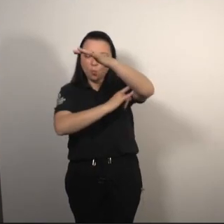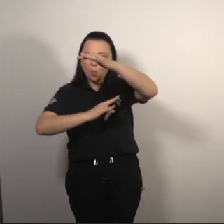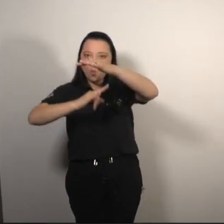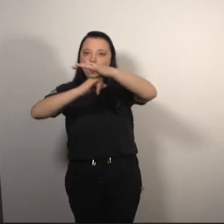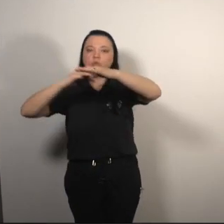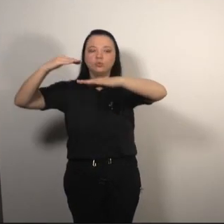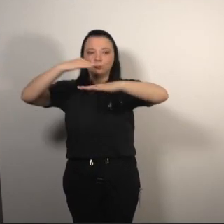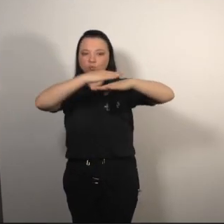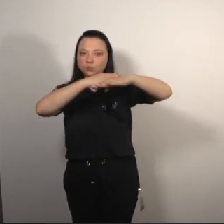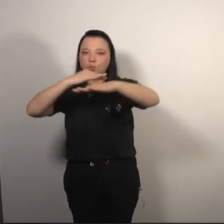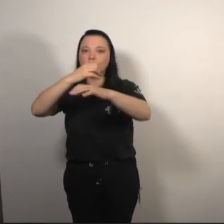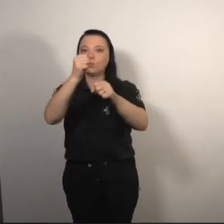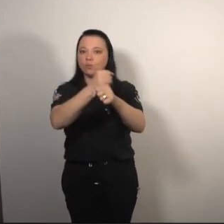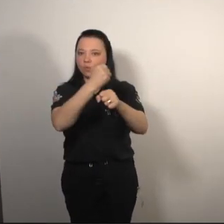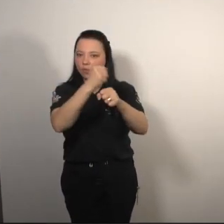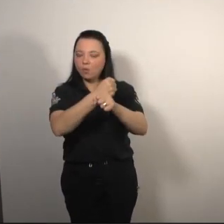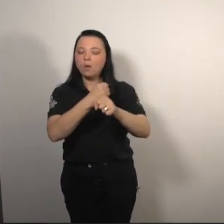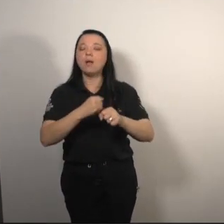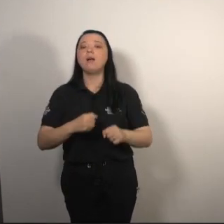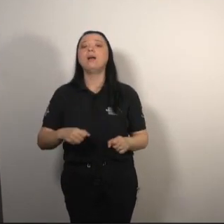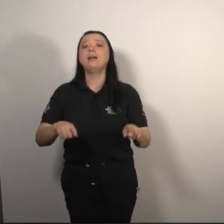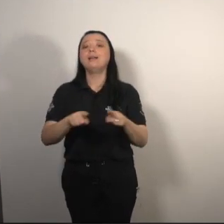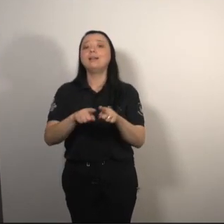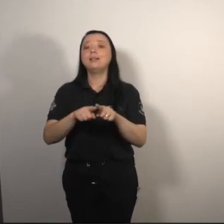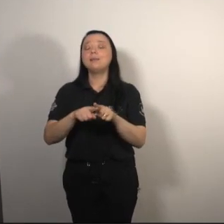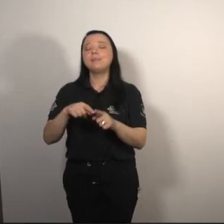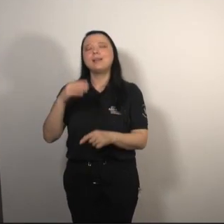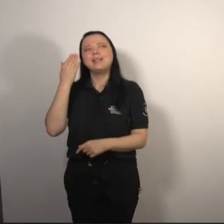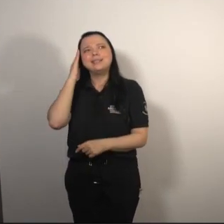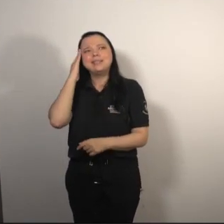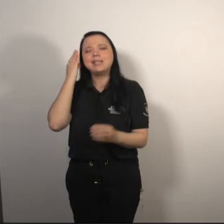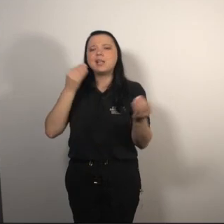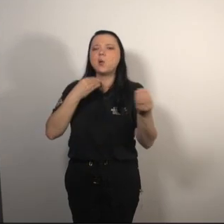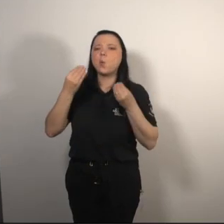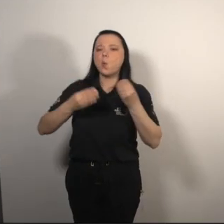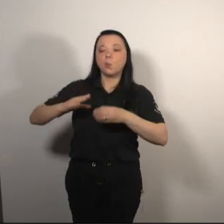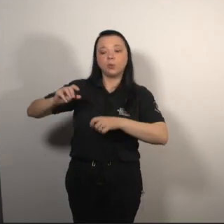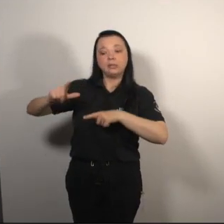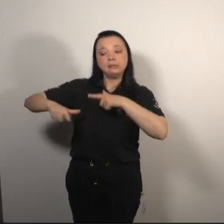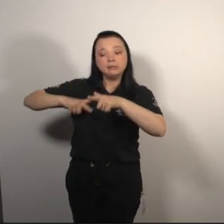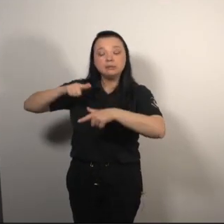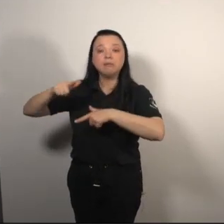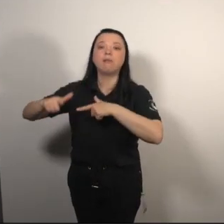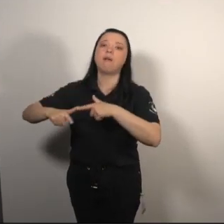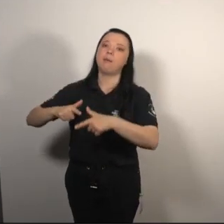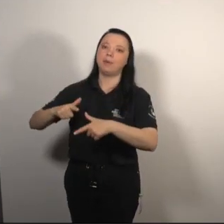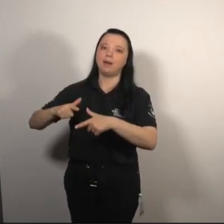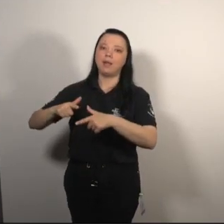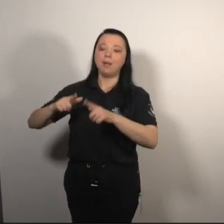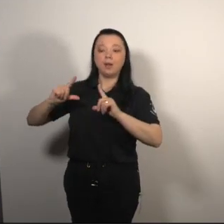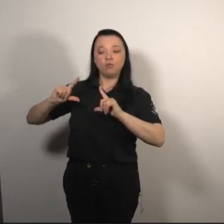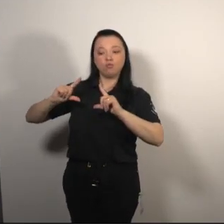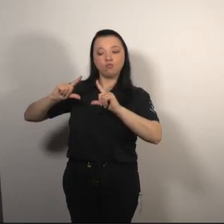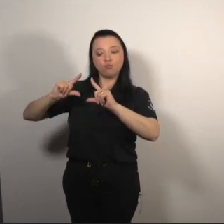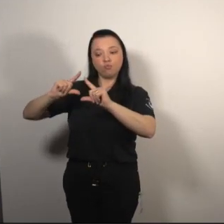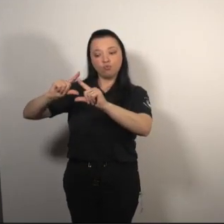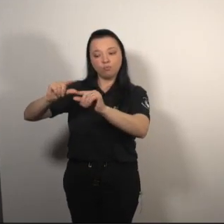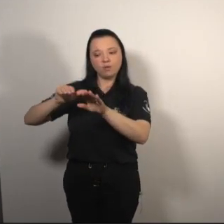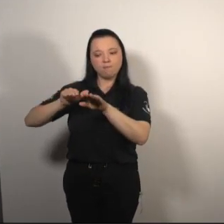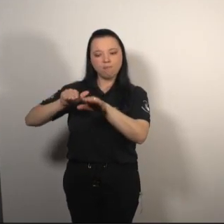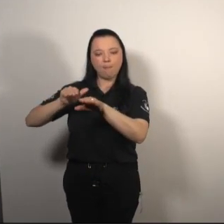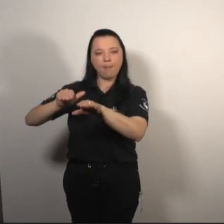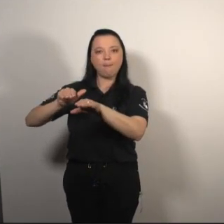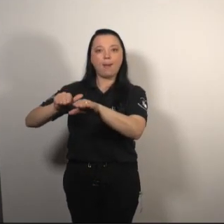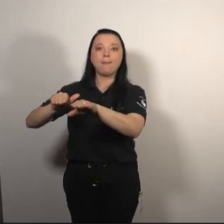entrar em obras, e também como está sendo o trabalho da prefeitura no sentido de minimizar os impactos no trânsito, né, aqui na capital paulista, porque